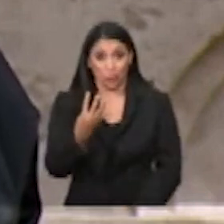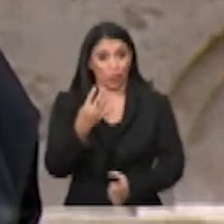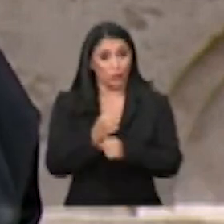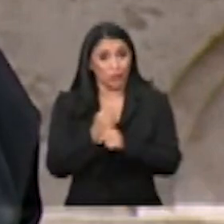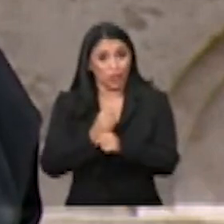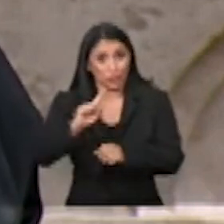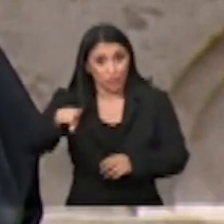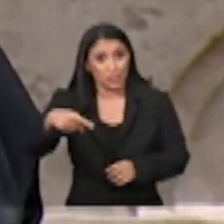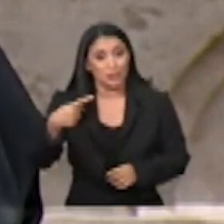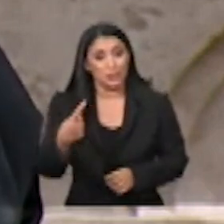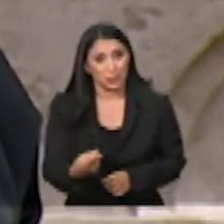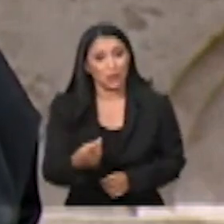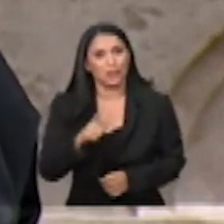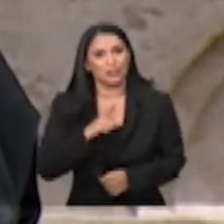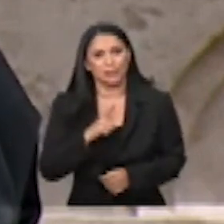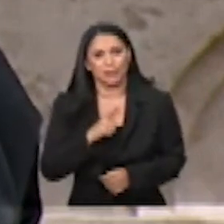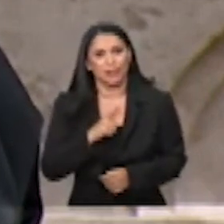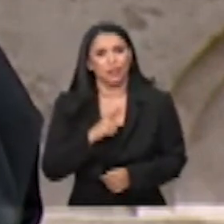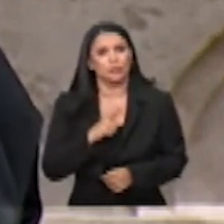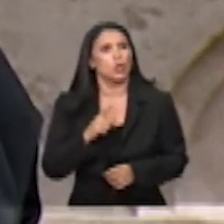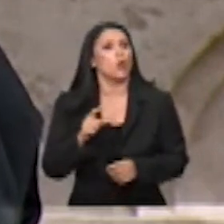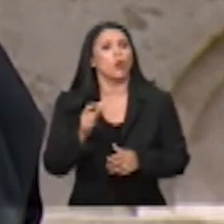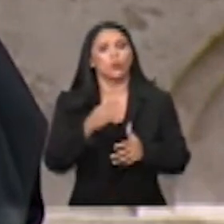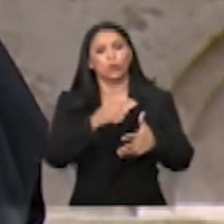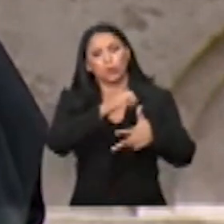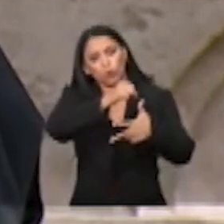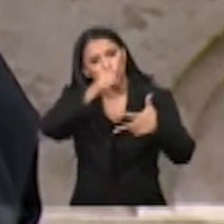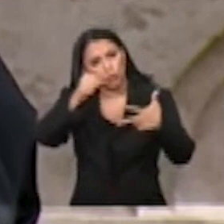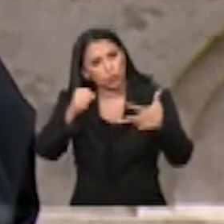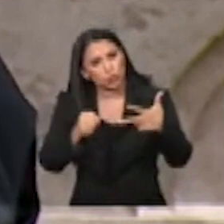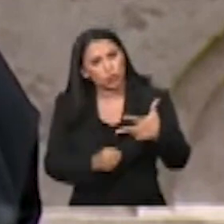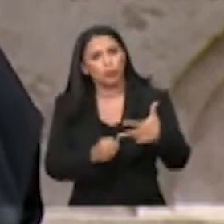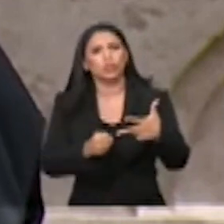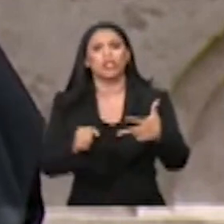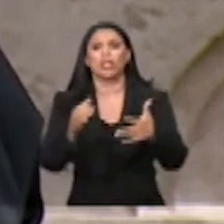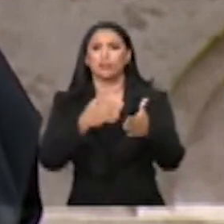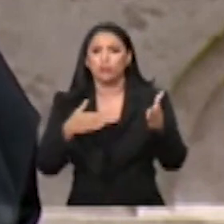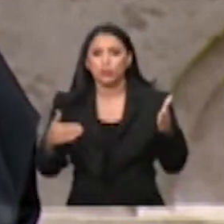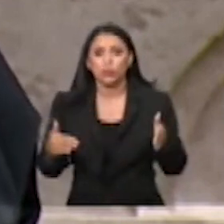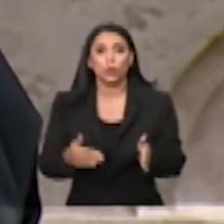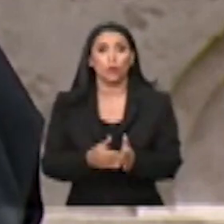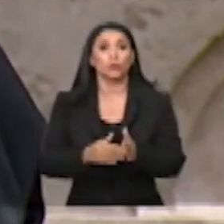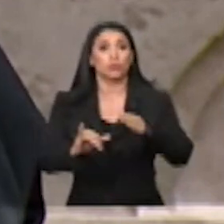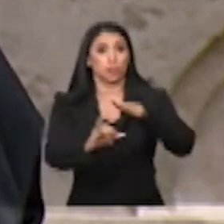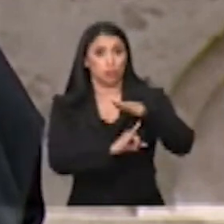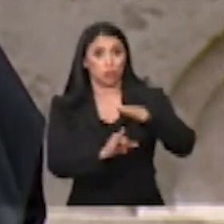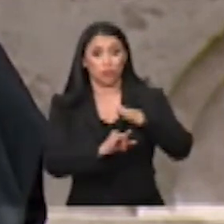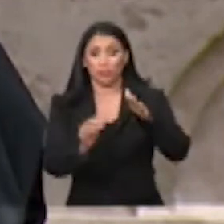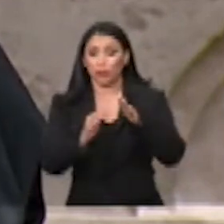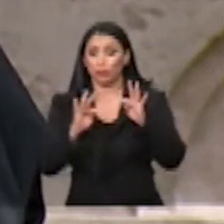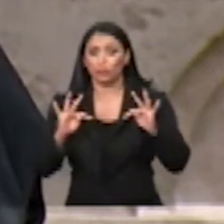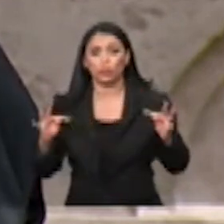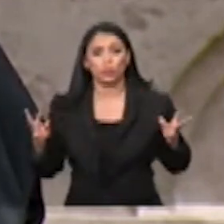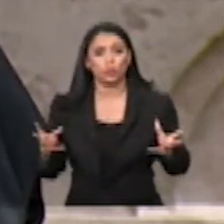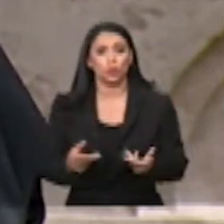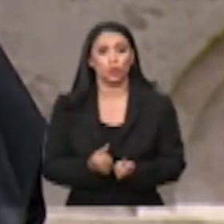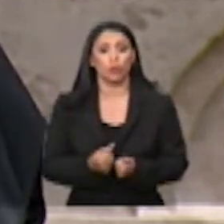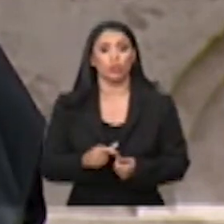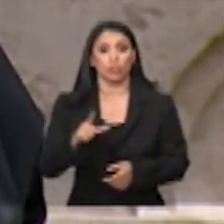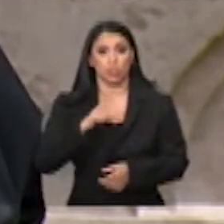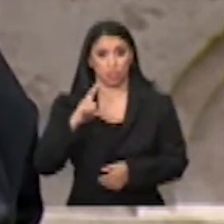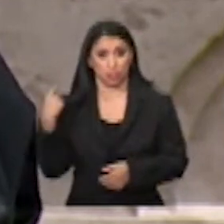e alcança a todos os poderes e a todas as instituições o juramento que prestamos como